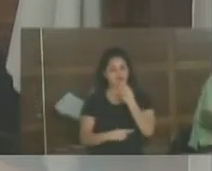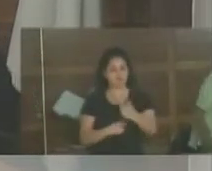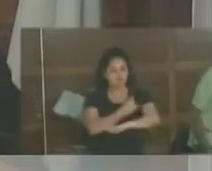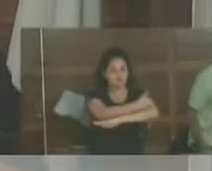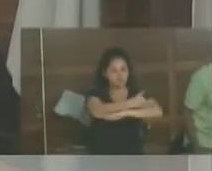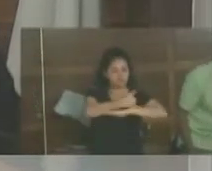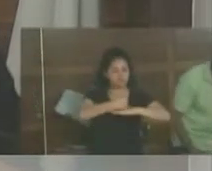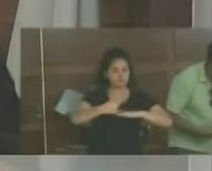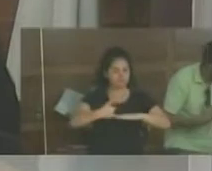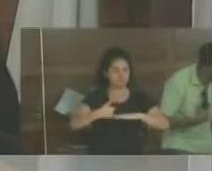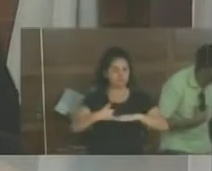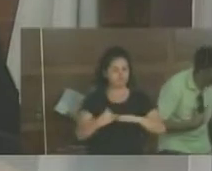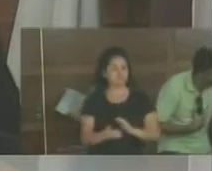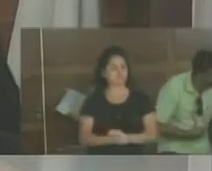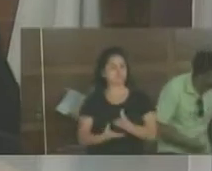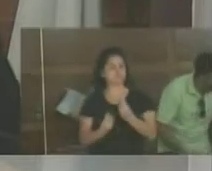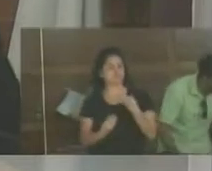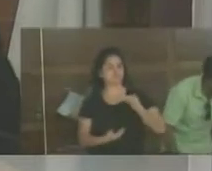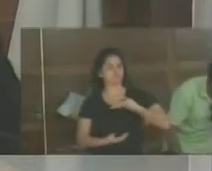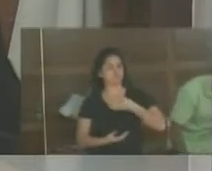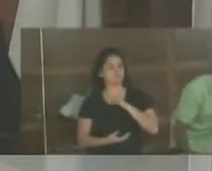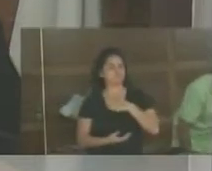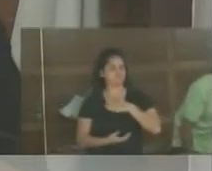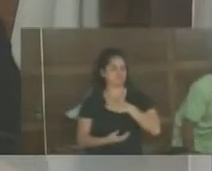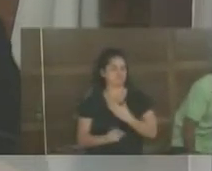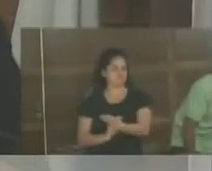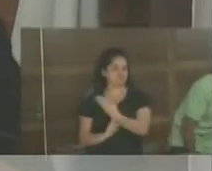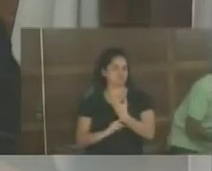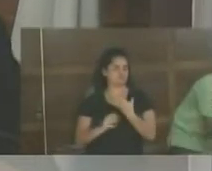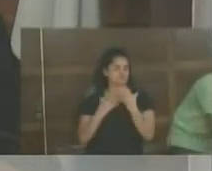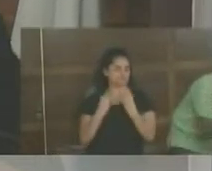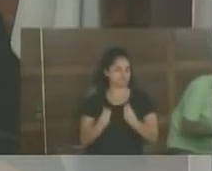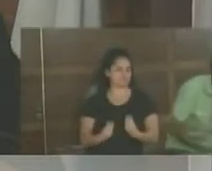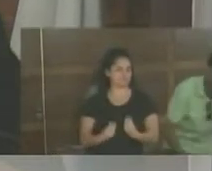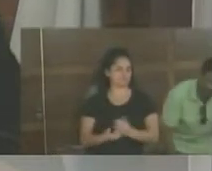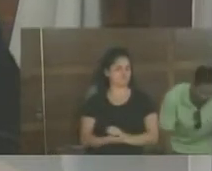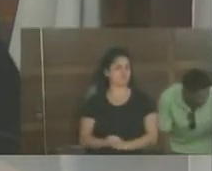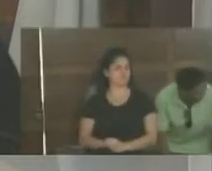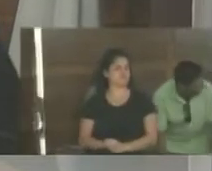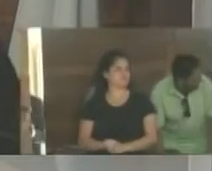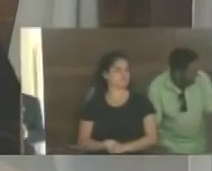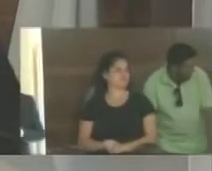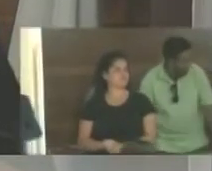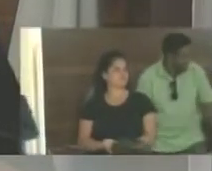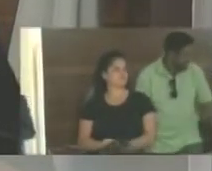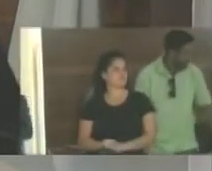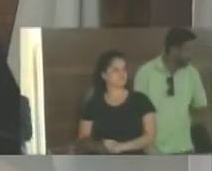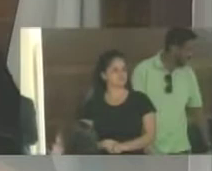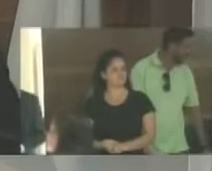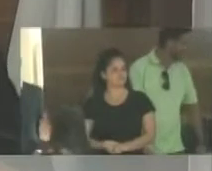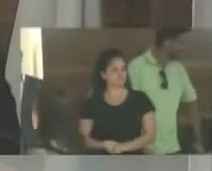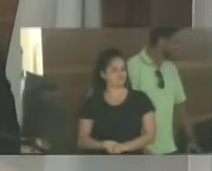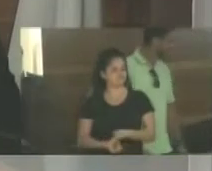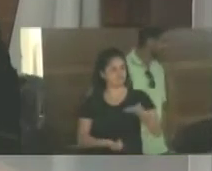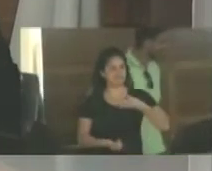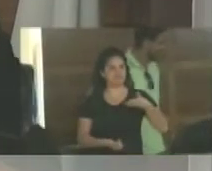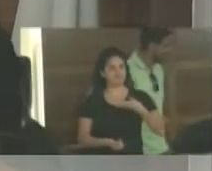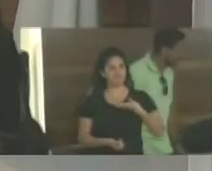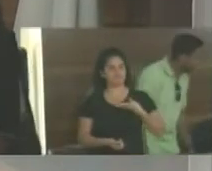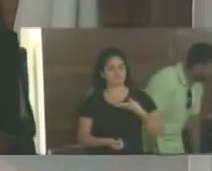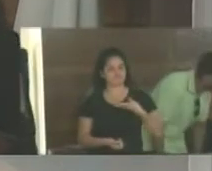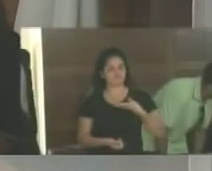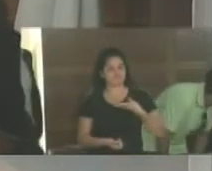saiu. Ele é muito amigo nosso, tem nos ajudado bastante lá. É parceiro